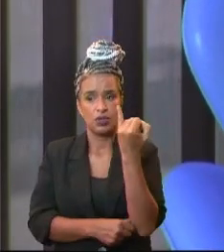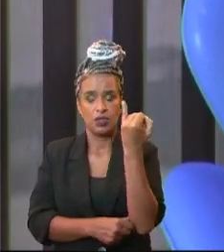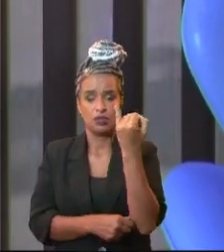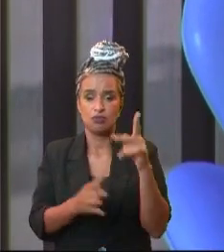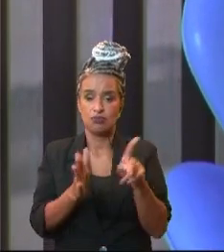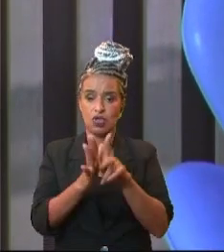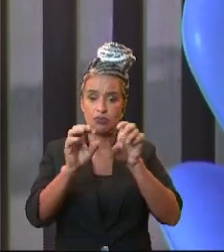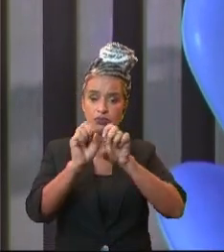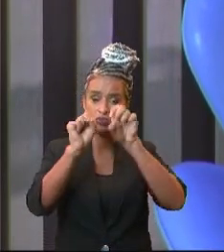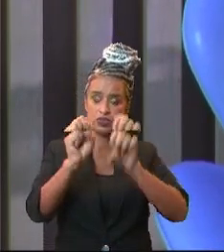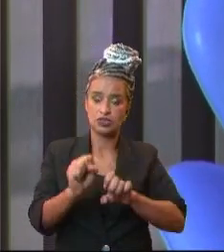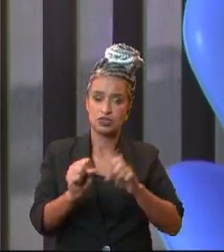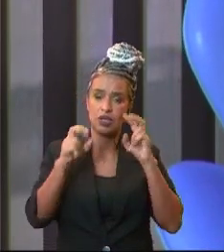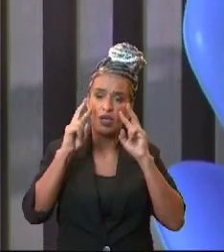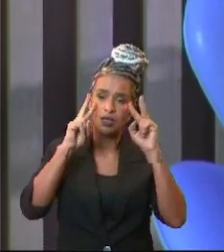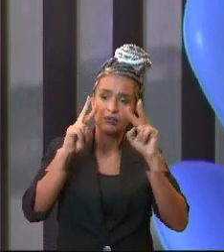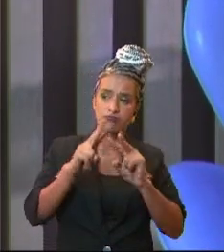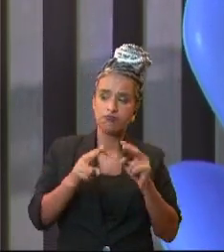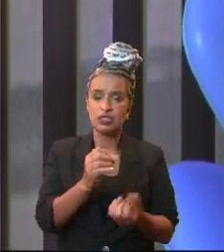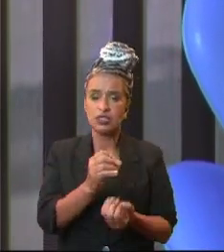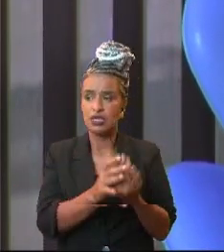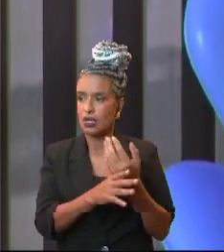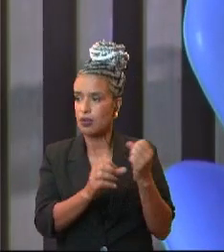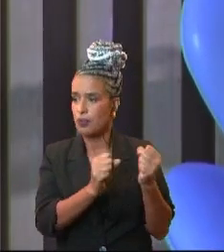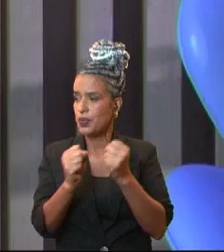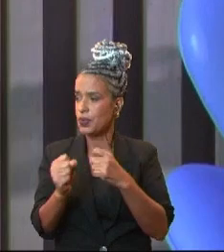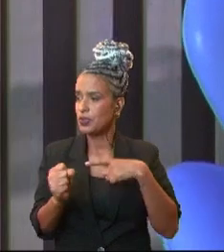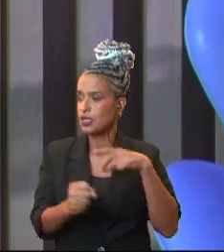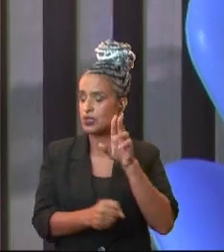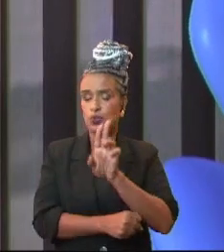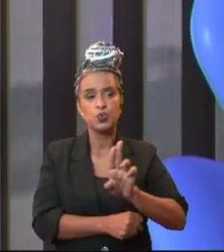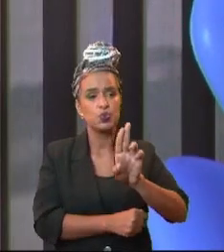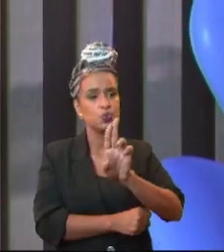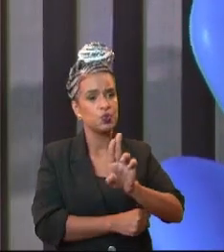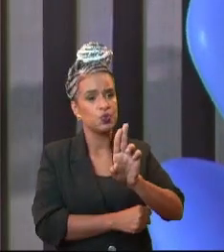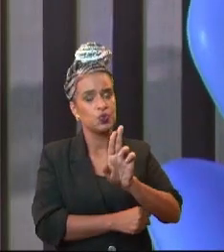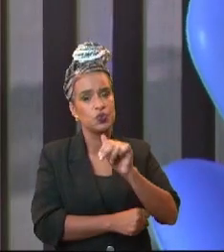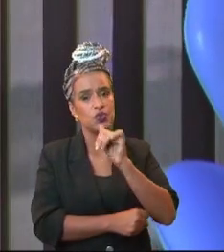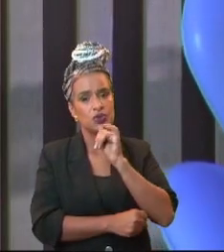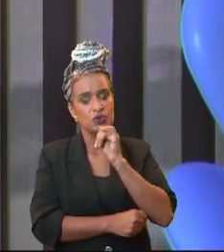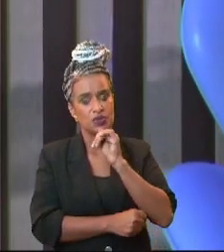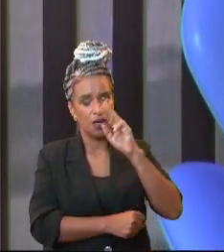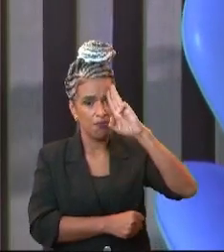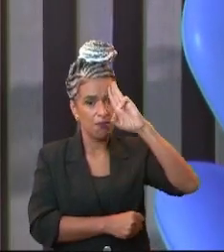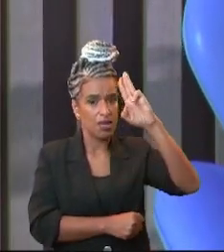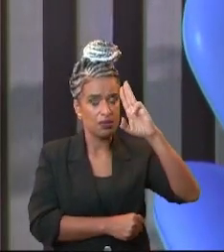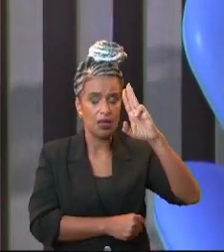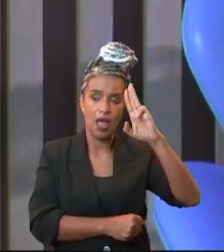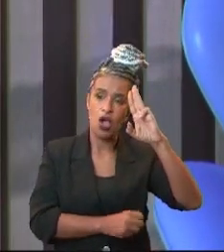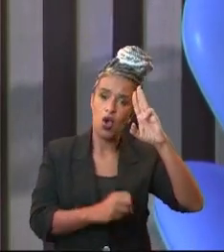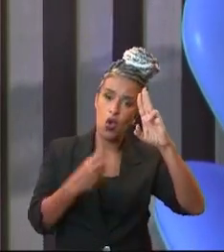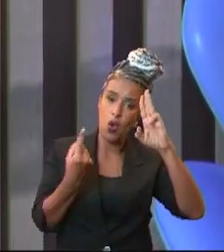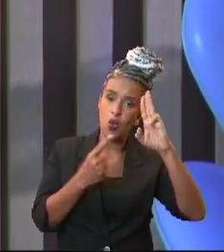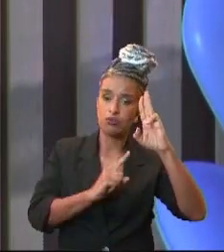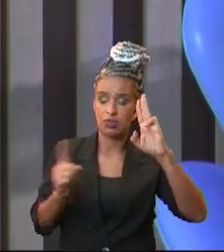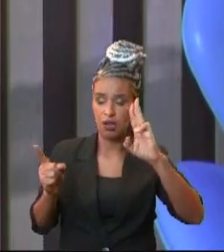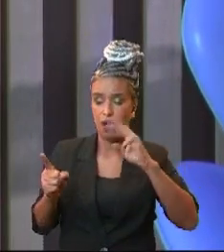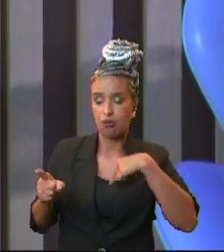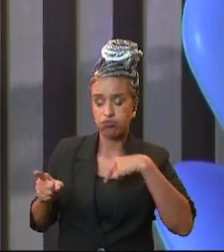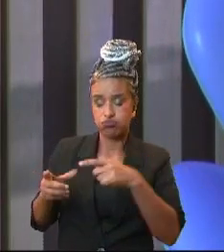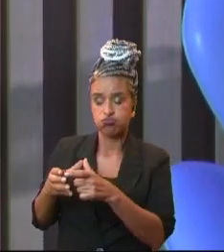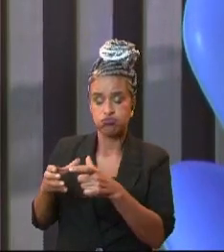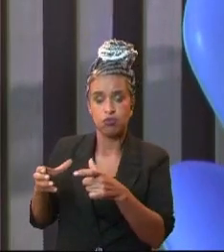Estamos tentando compreender as diferentes táticas e instrumentos de poder que são usados do militar para o não militar, da